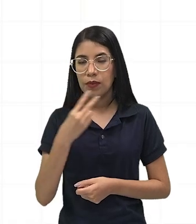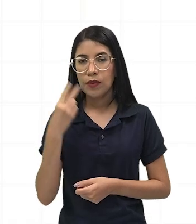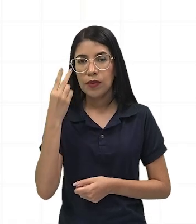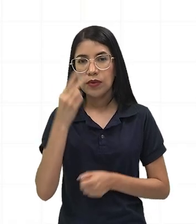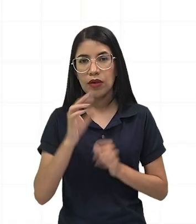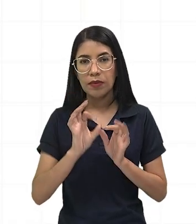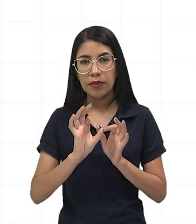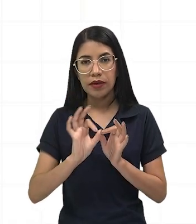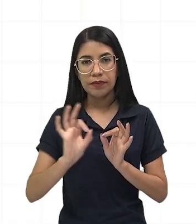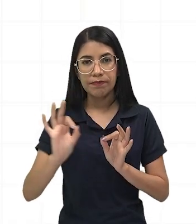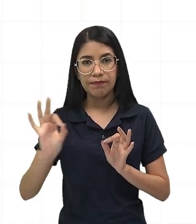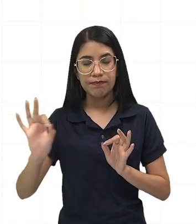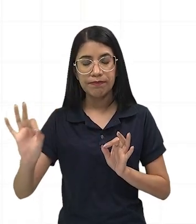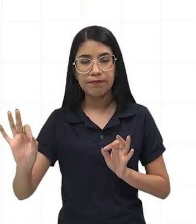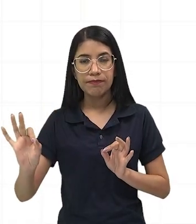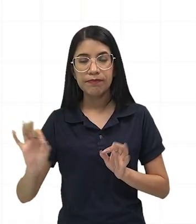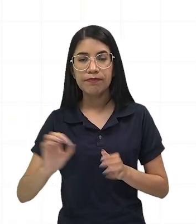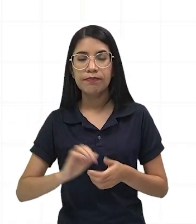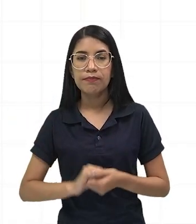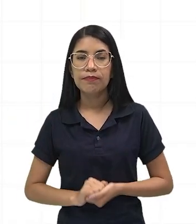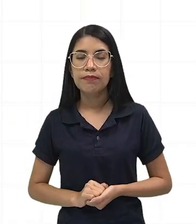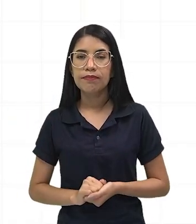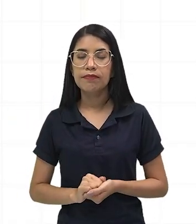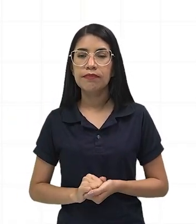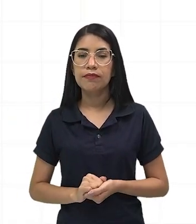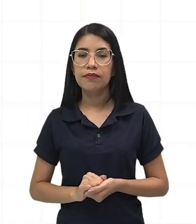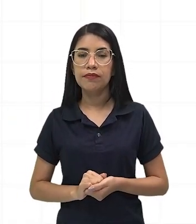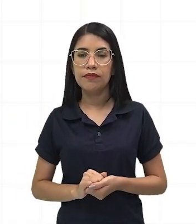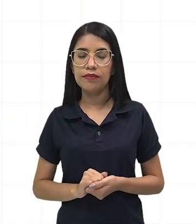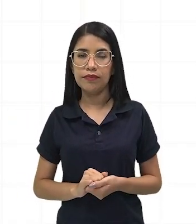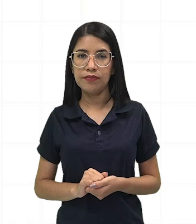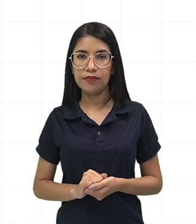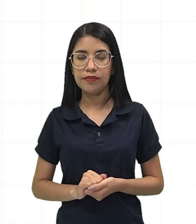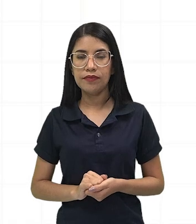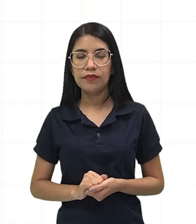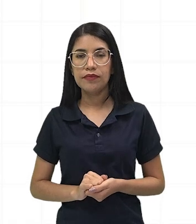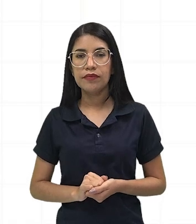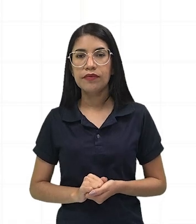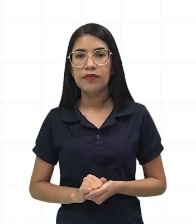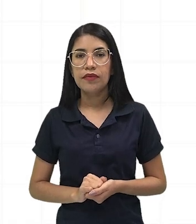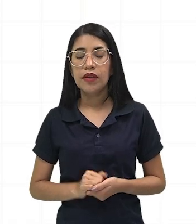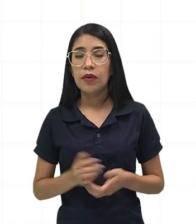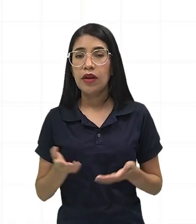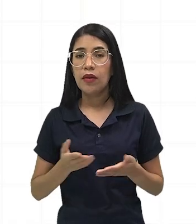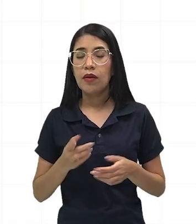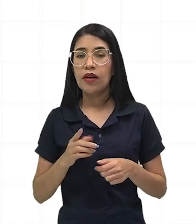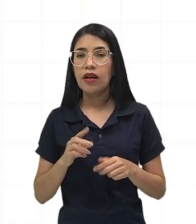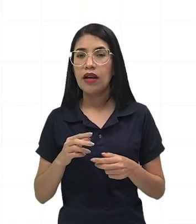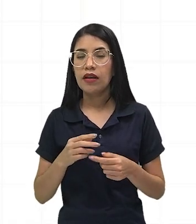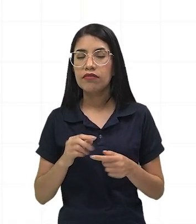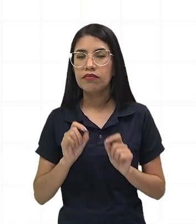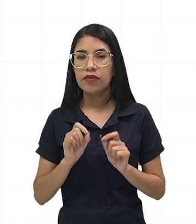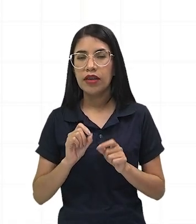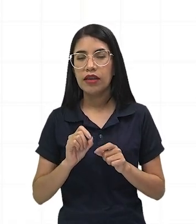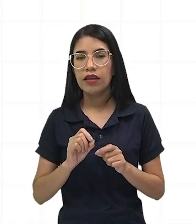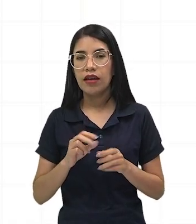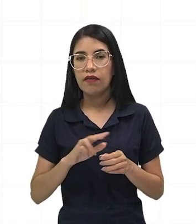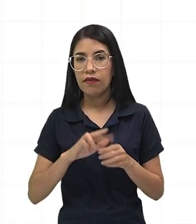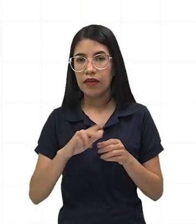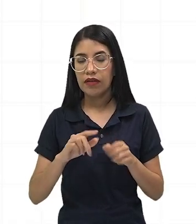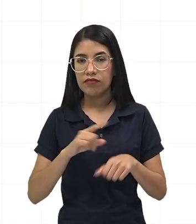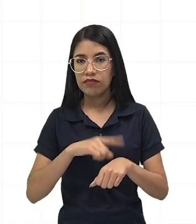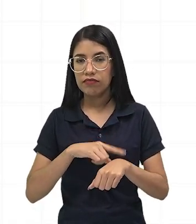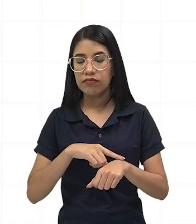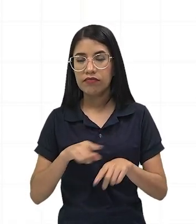percorrer determinado percurso. Não precisa saber quanto que é. Olha aí, apareceu a variável tempo. Qual